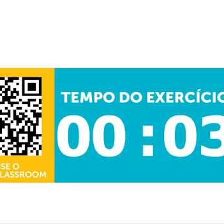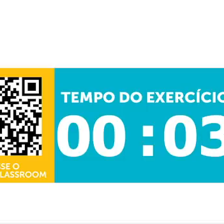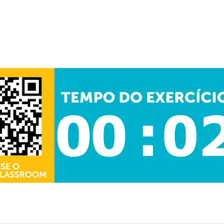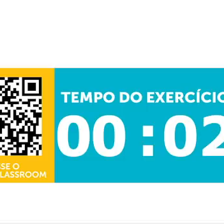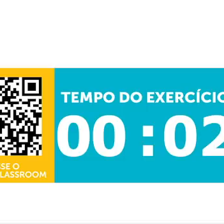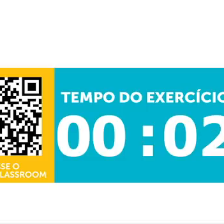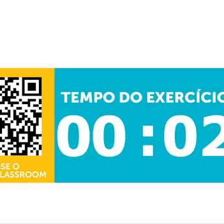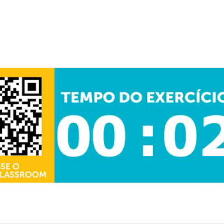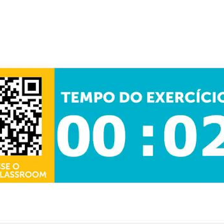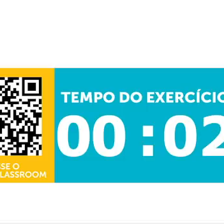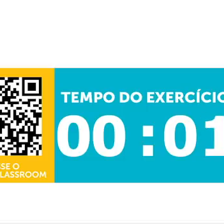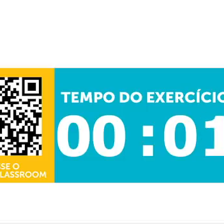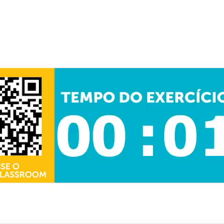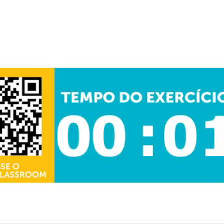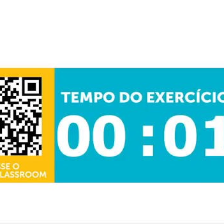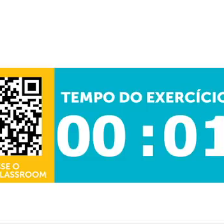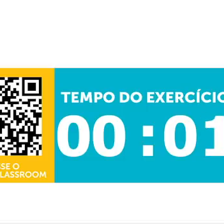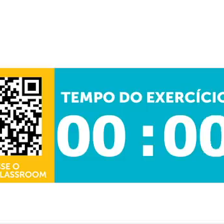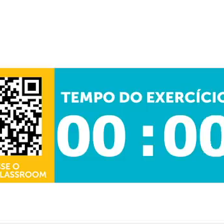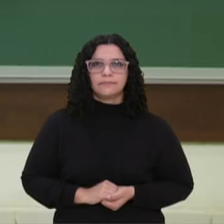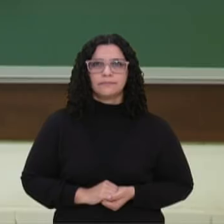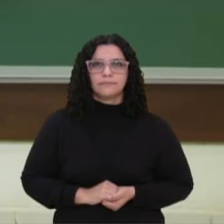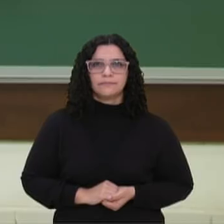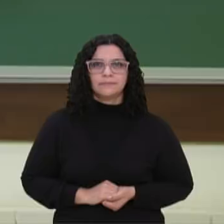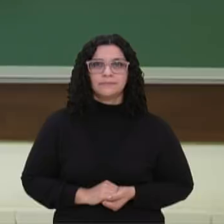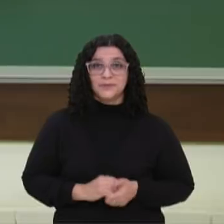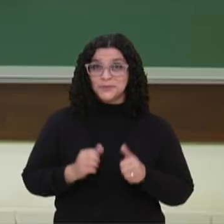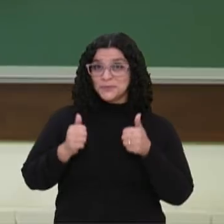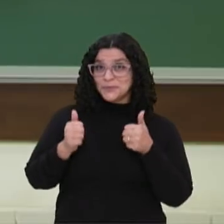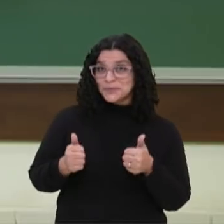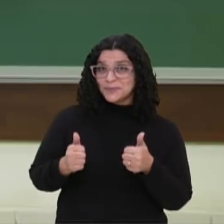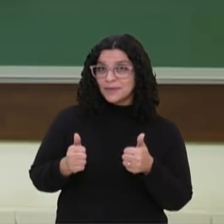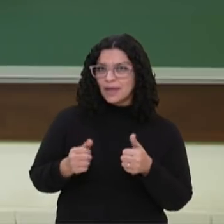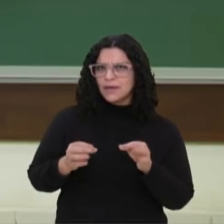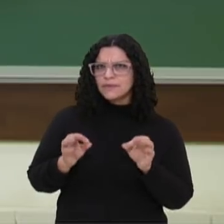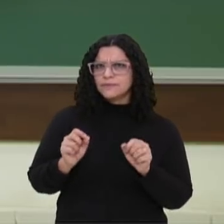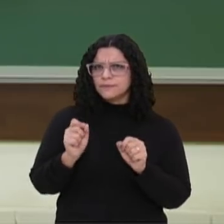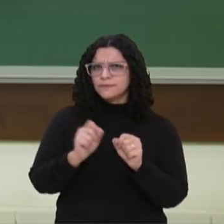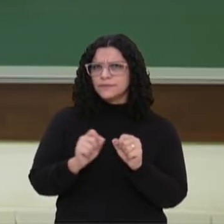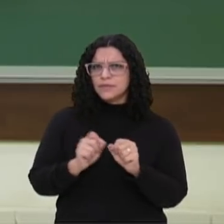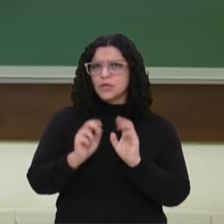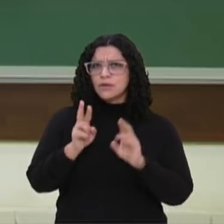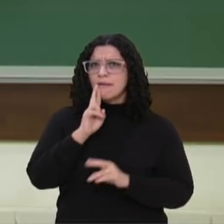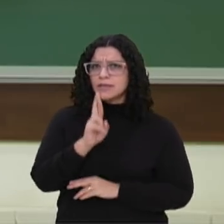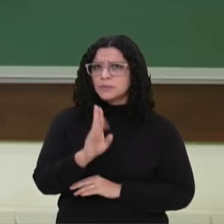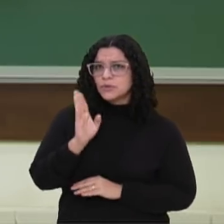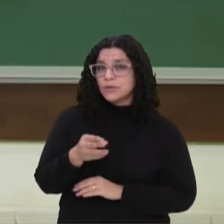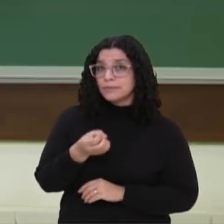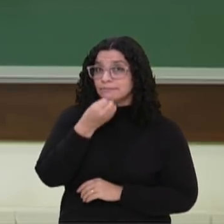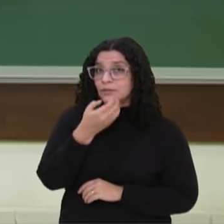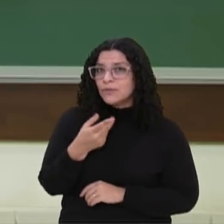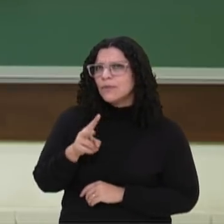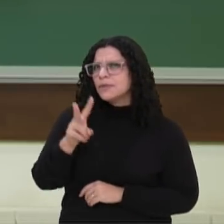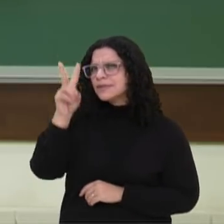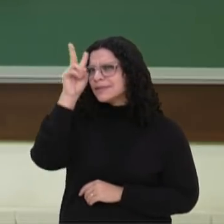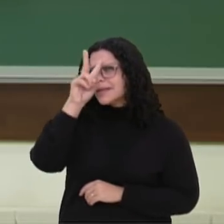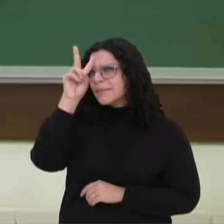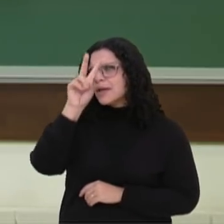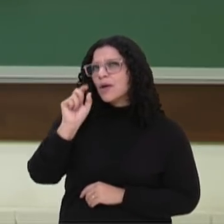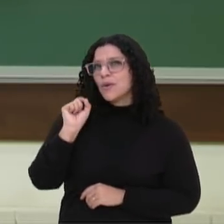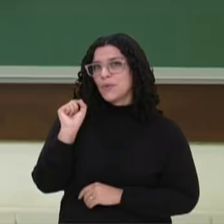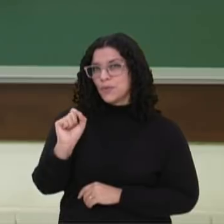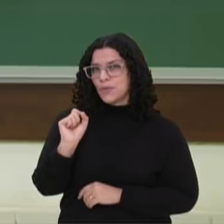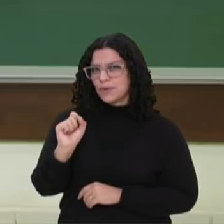Tudo bem, pessoal? Fizeram lá? Muito bem, só levantando